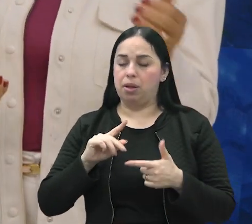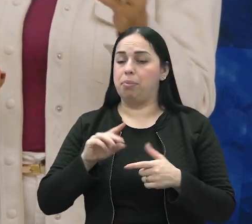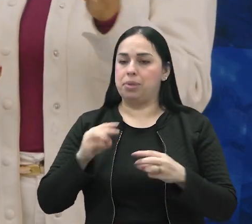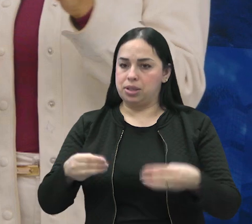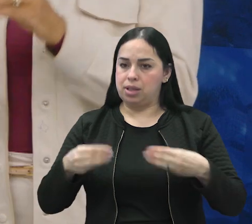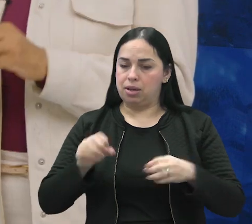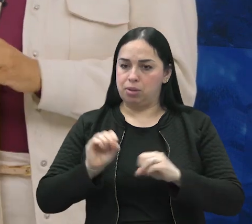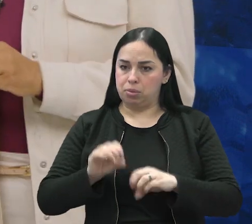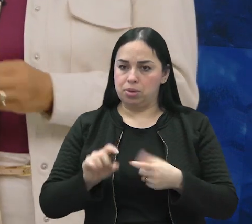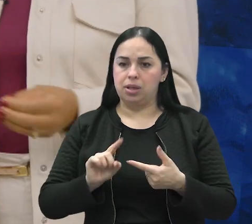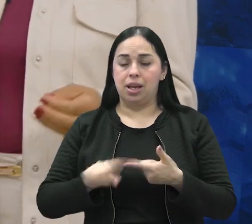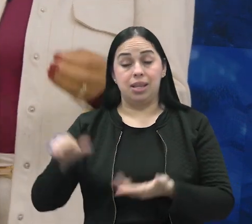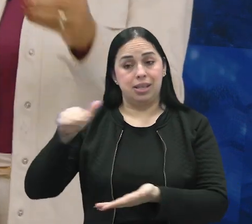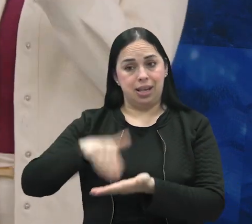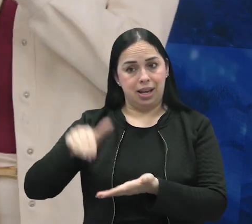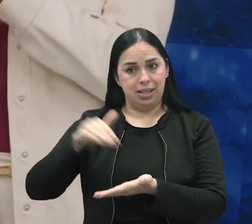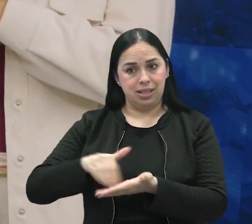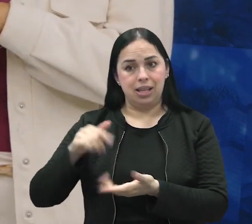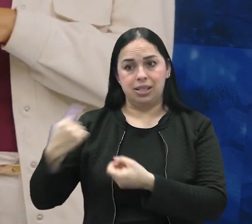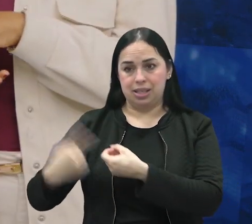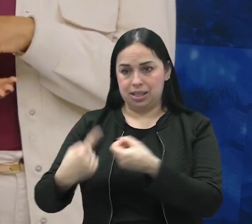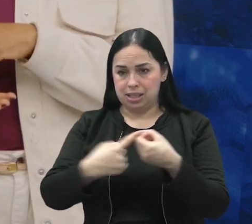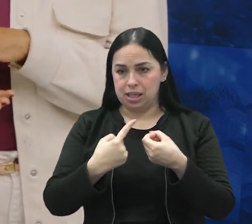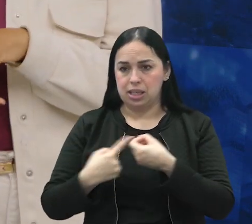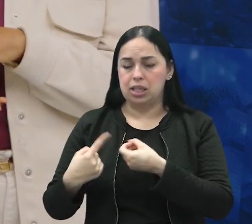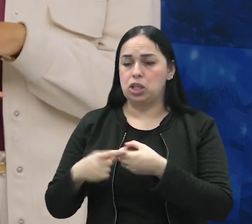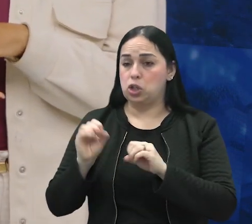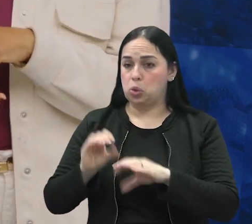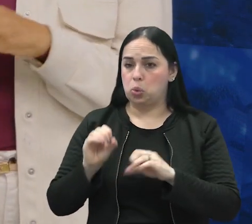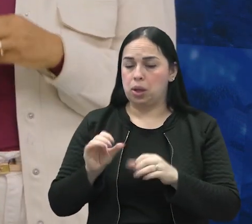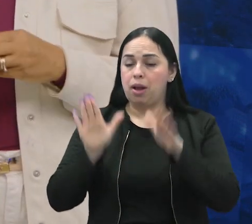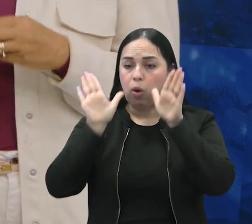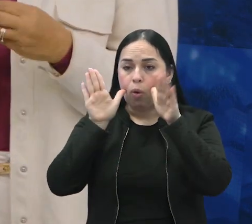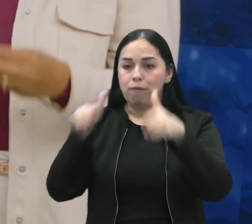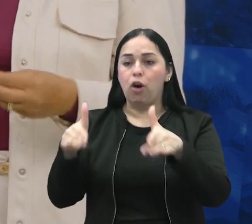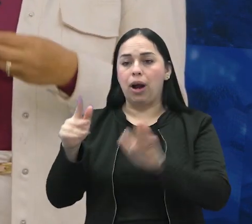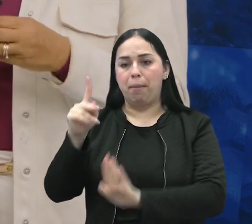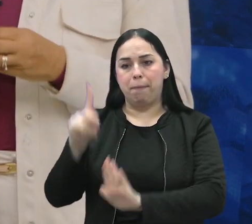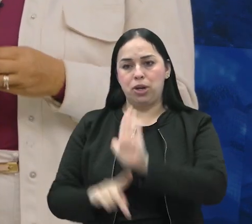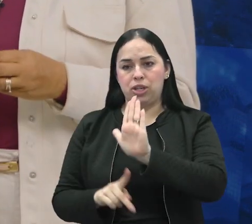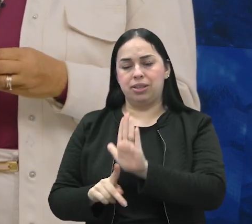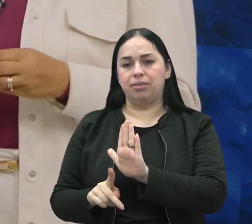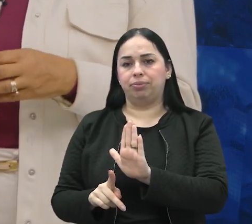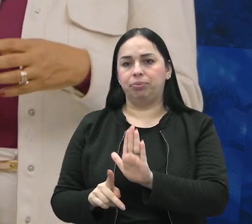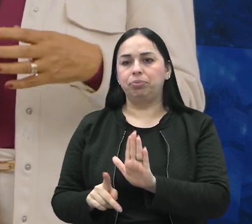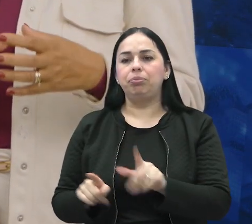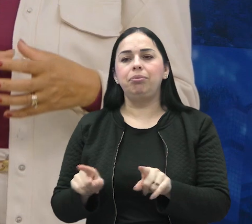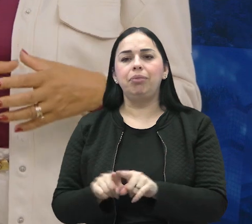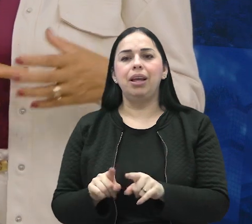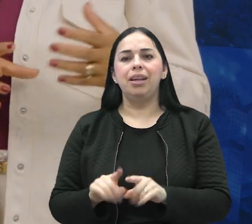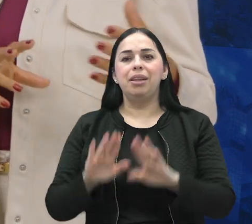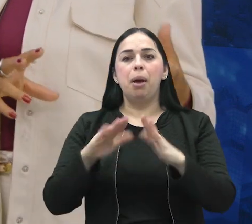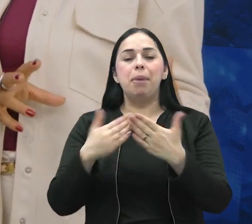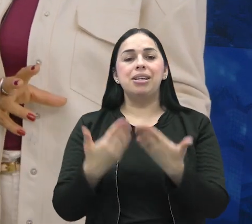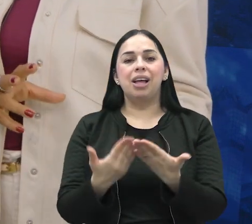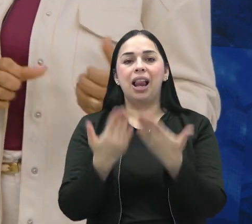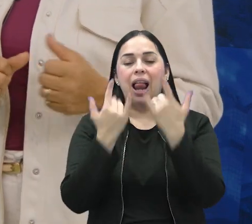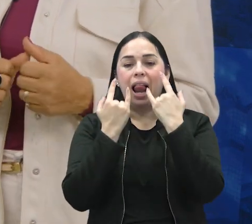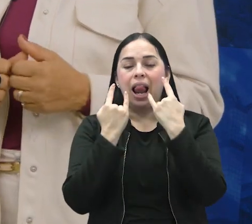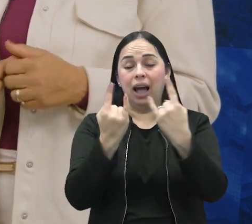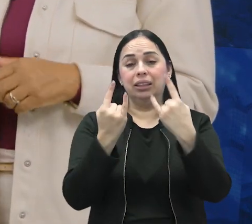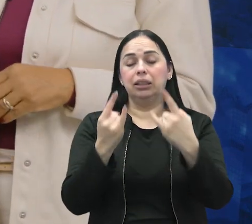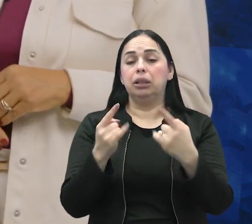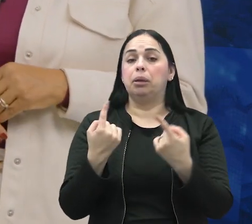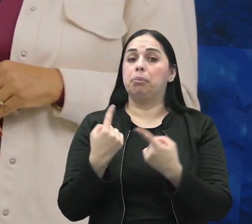Educação, as secretarias estaduais, as secretarias municipais terem projetos específicos e essa escola ser mais atraente. Por